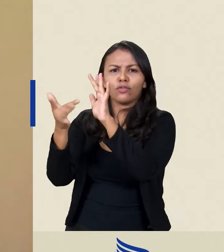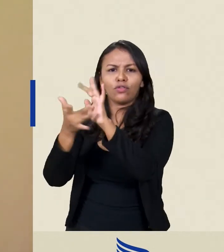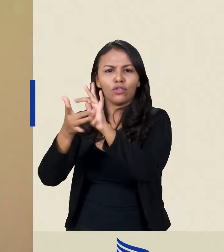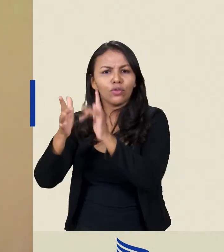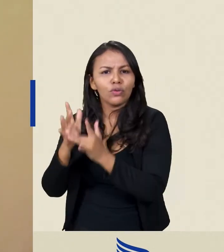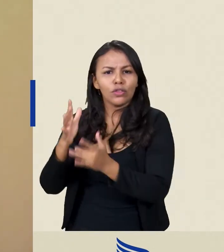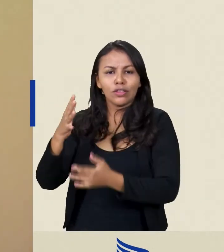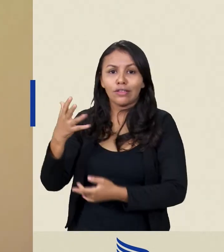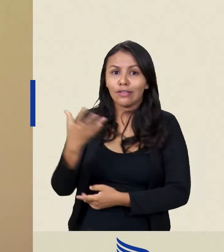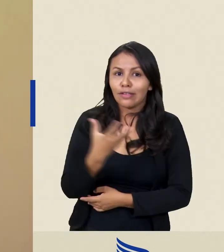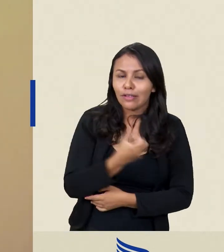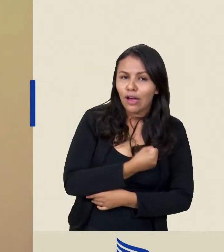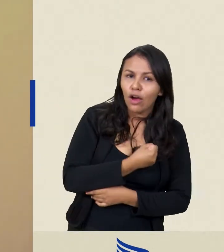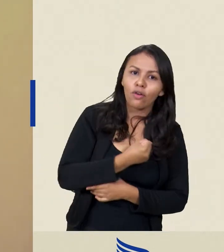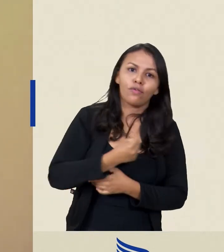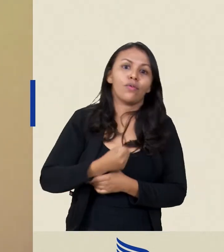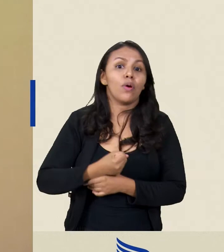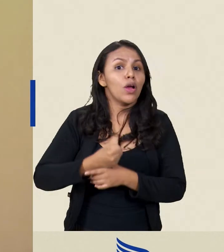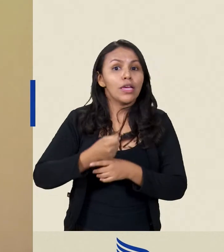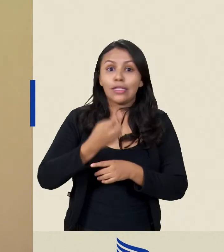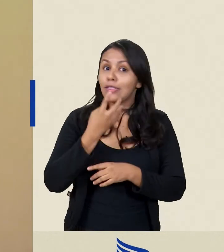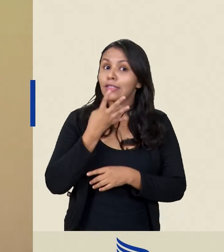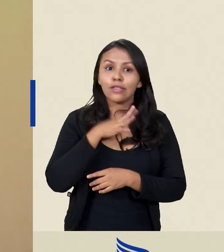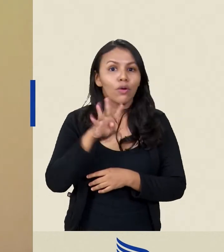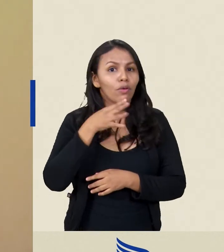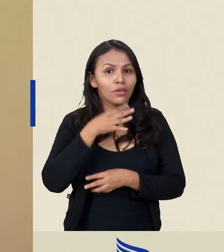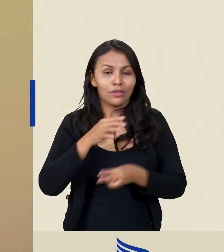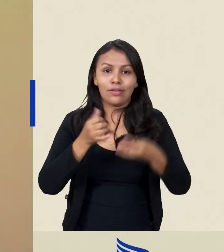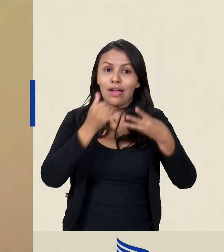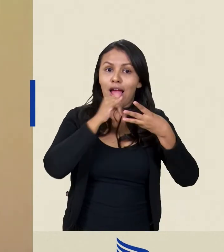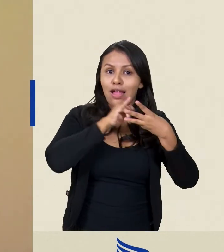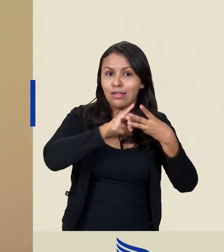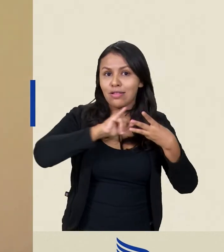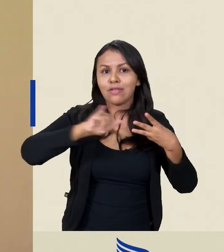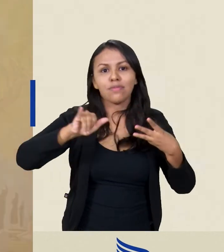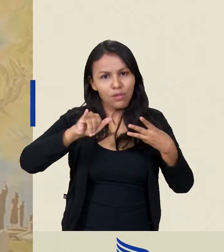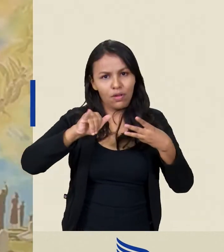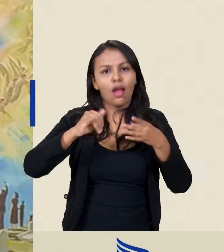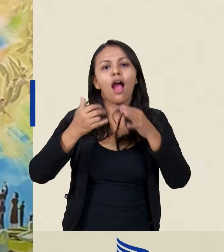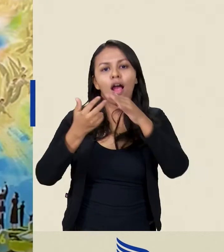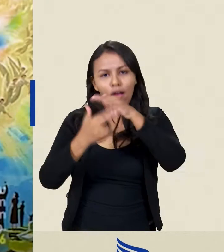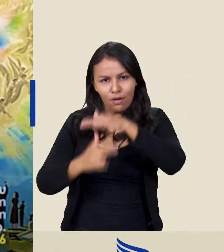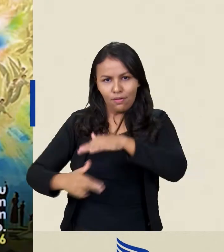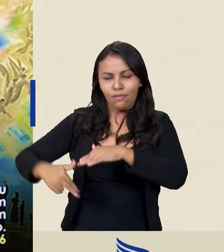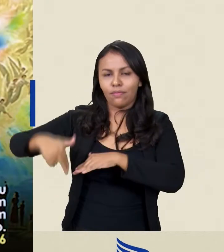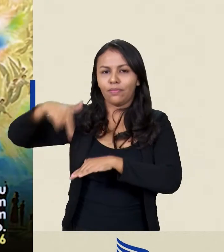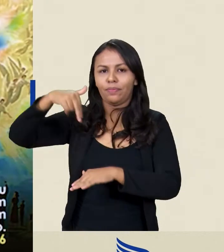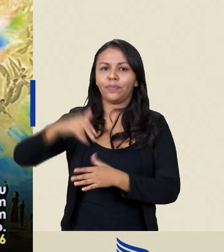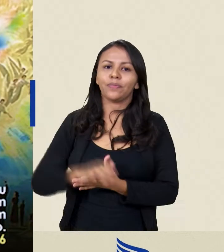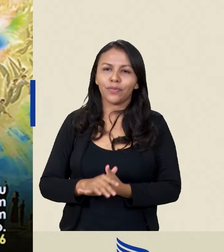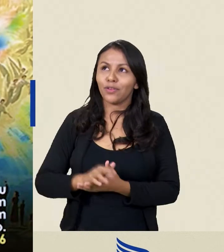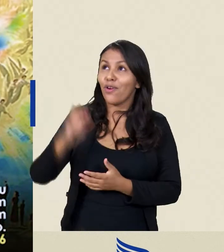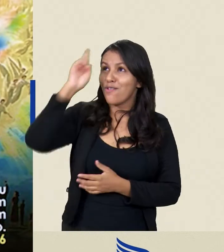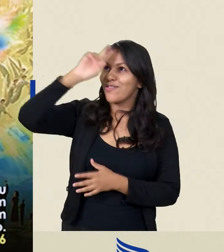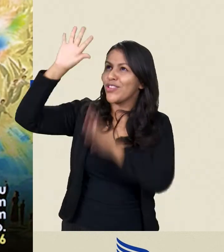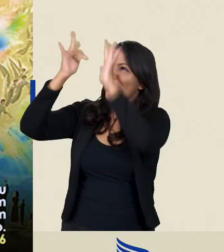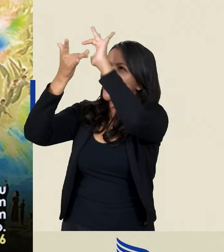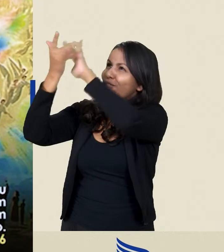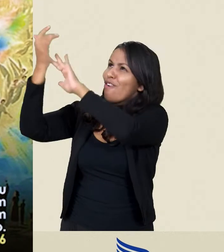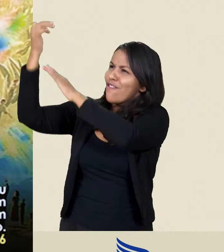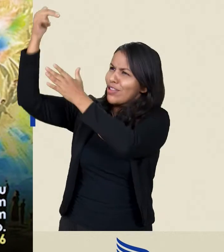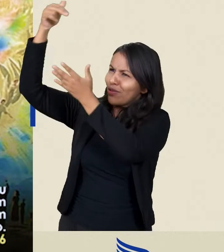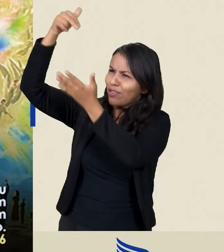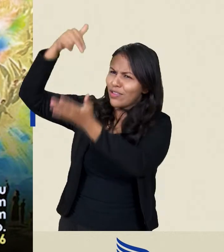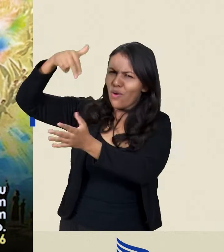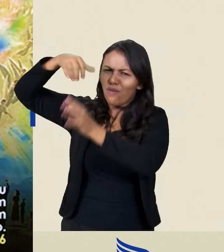sem o conhecimento da tríplice mensagem angélica, serão ressuscitados. Porque o mesmo Senhor descerá do céu com